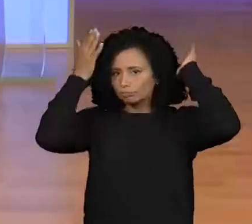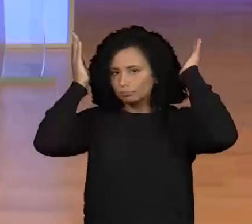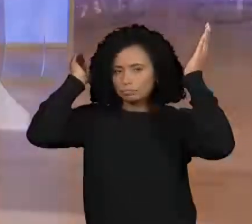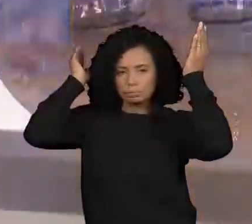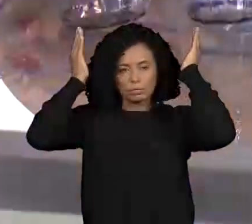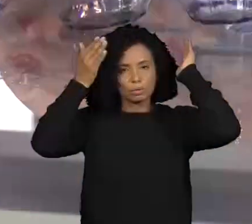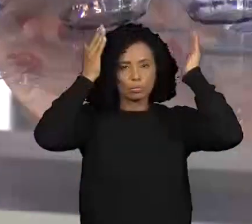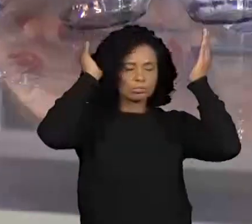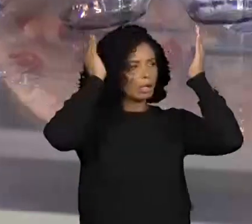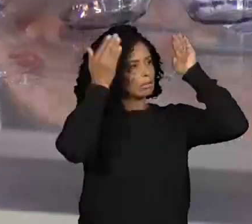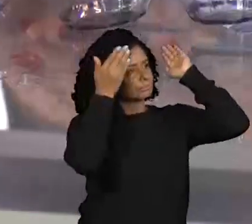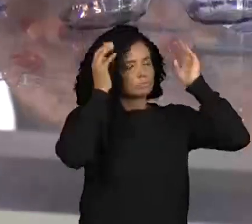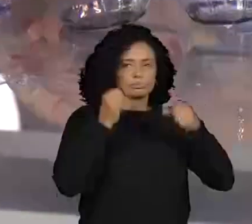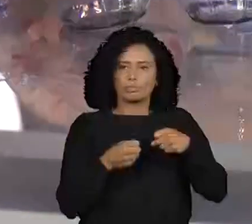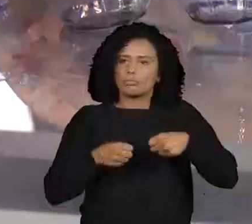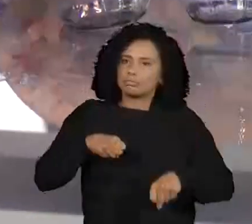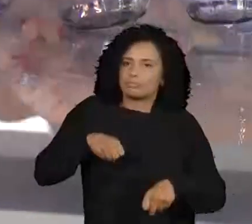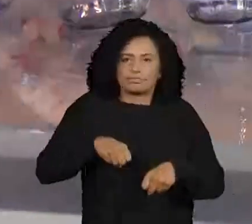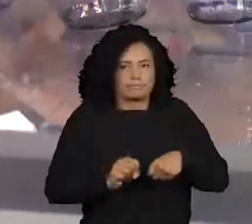ó